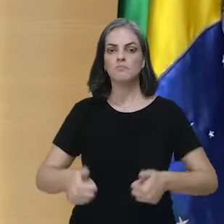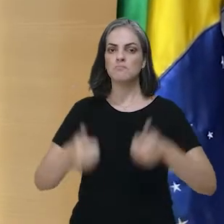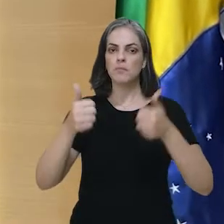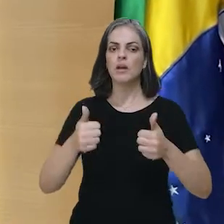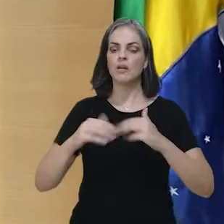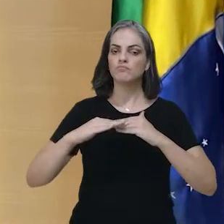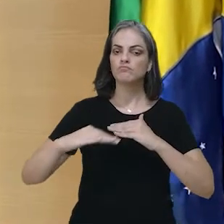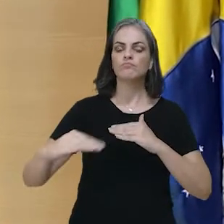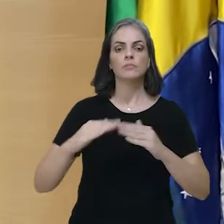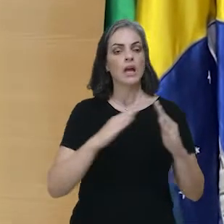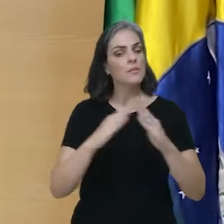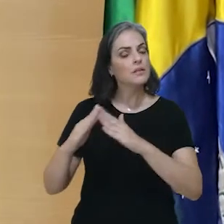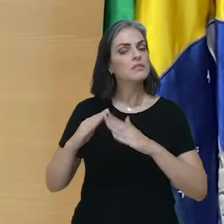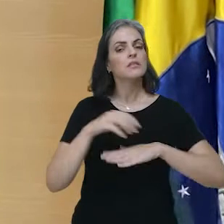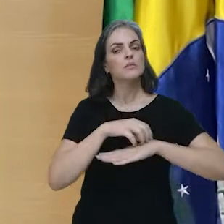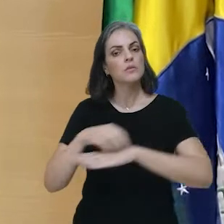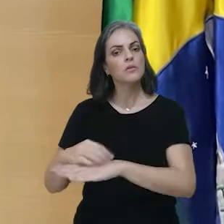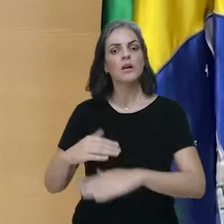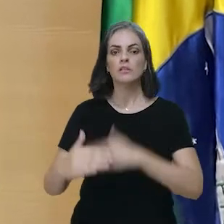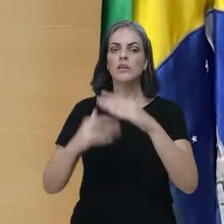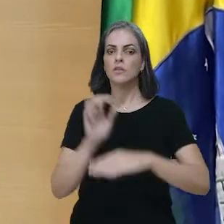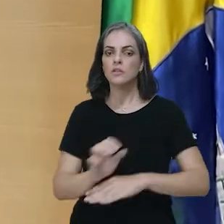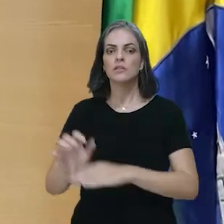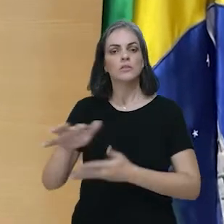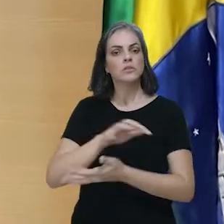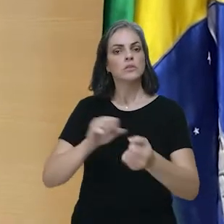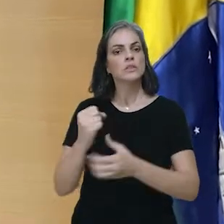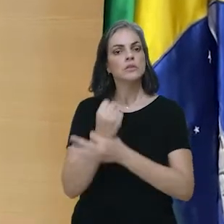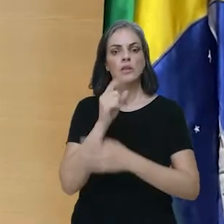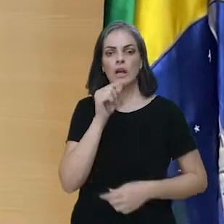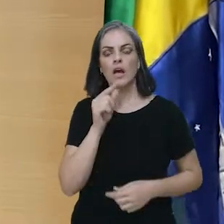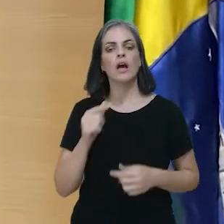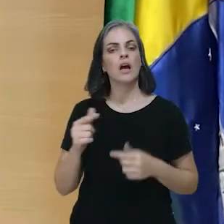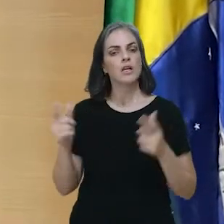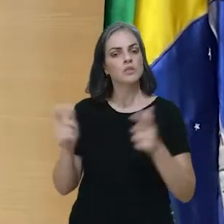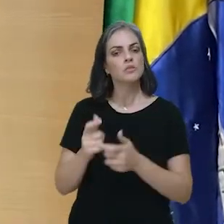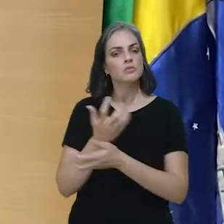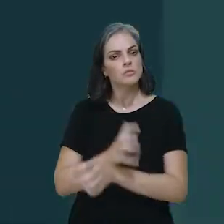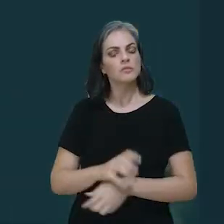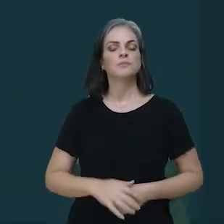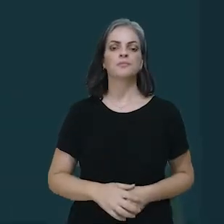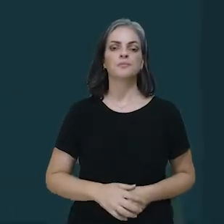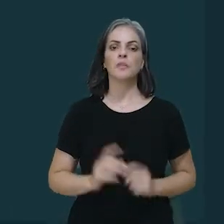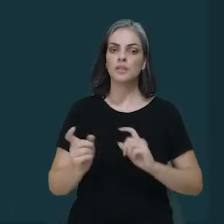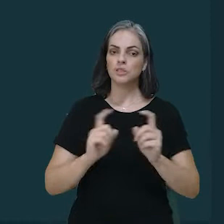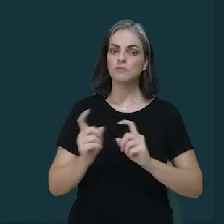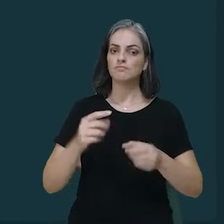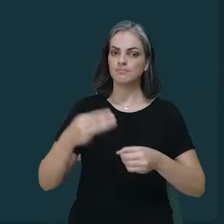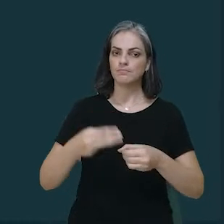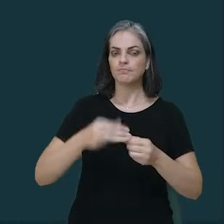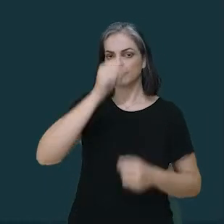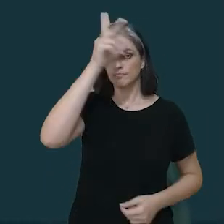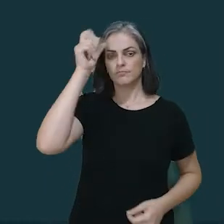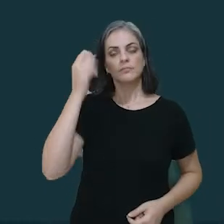de políticas mais sustentáveis, tanto para habitação, mobilidade, desenvolvimento regional sustentável, segurança hídrica, combate à desertificação. E para os gestores